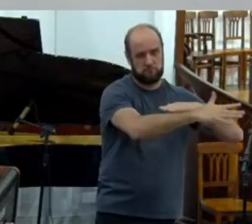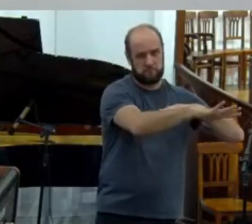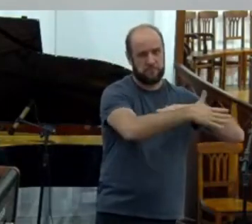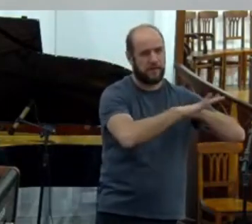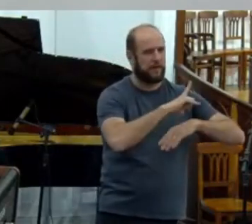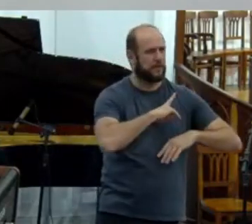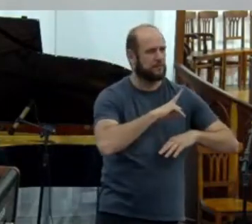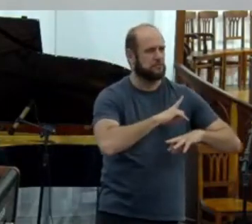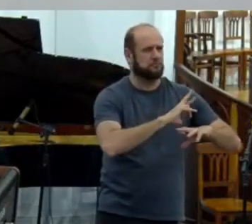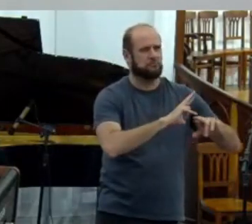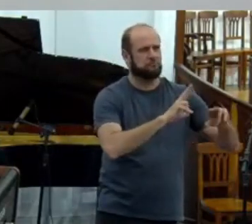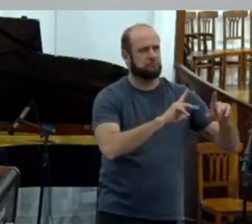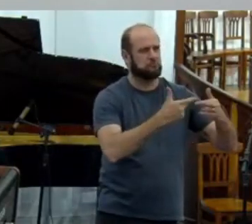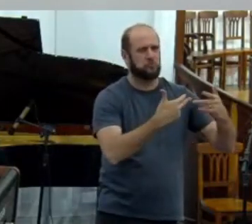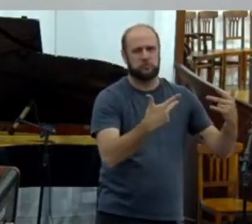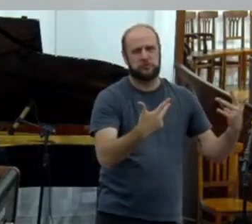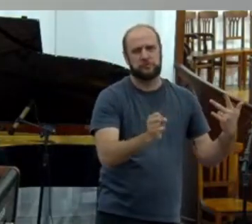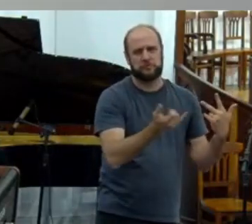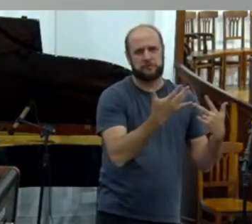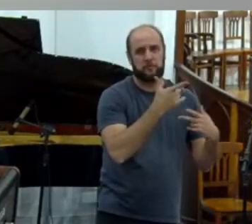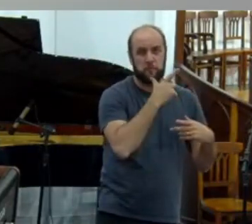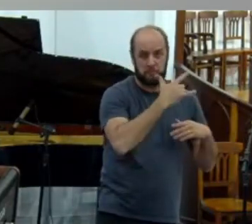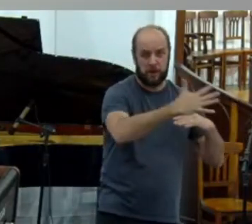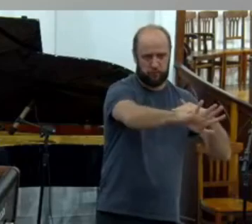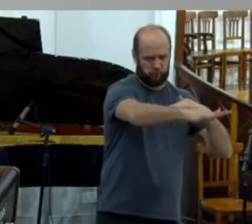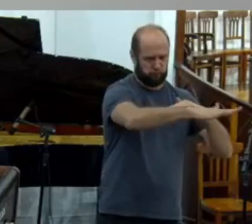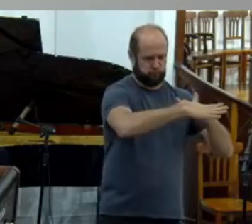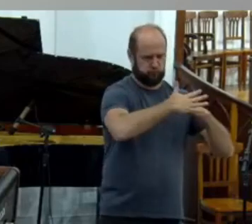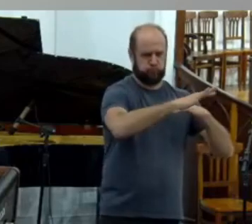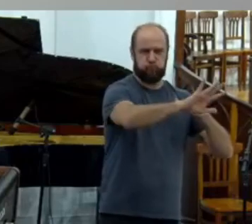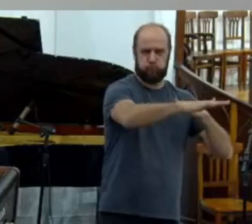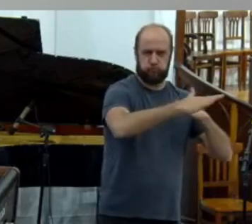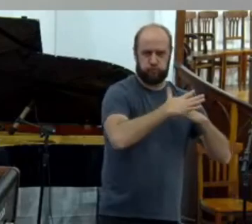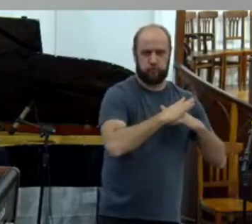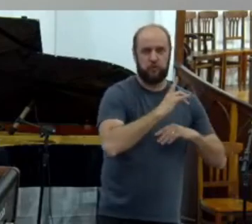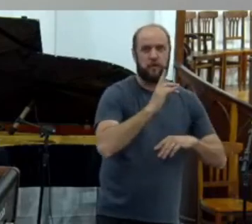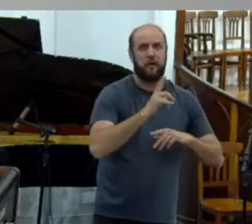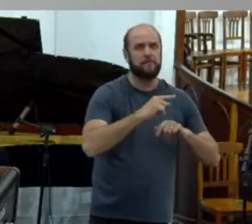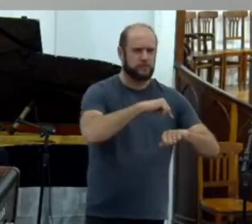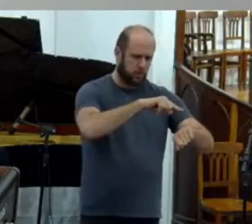tantas coisas. Há um mar que avança, e mesmo que demore